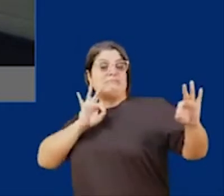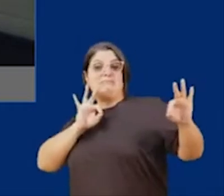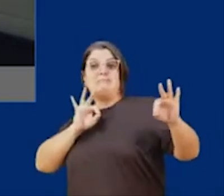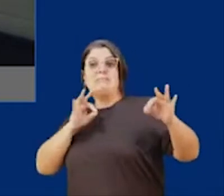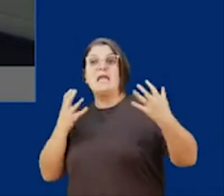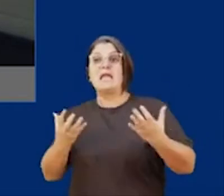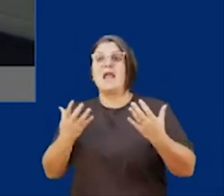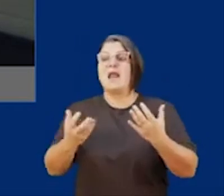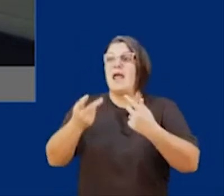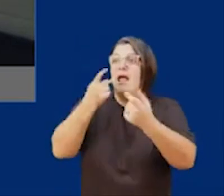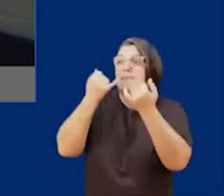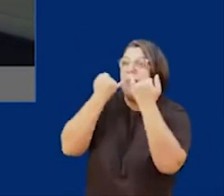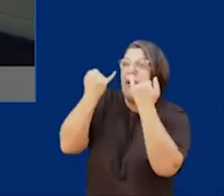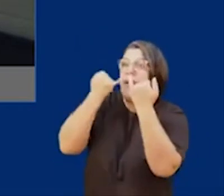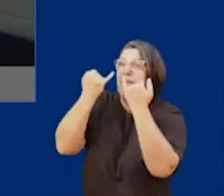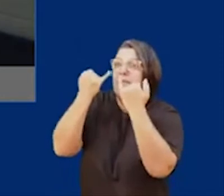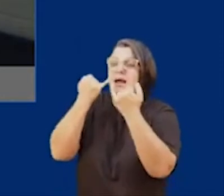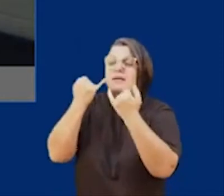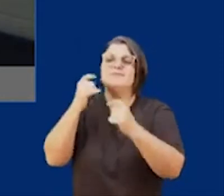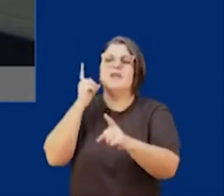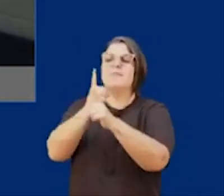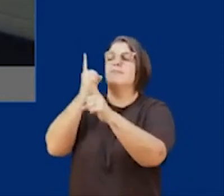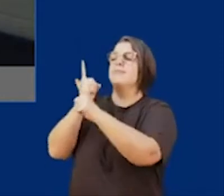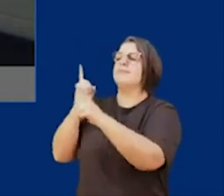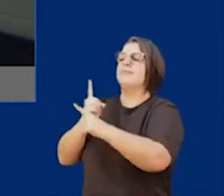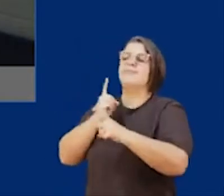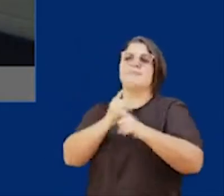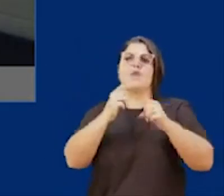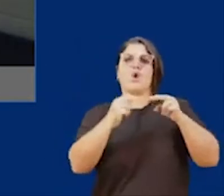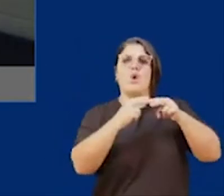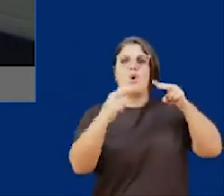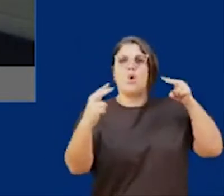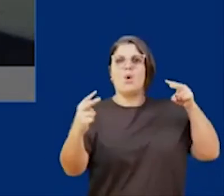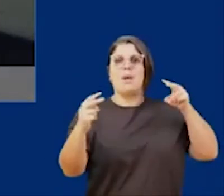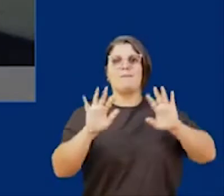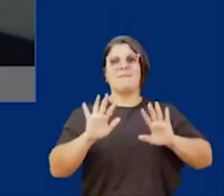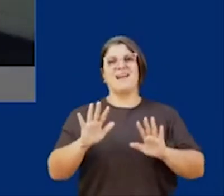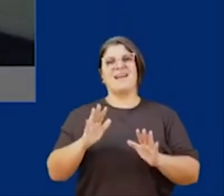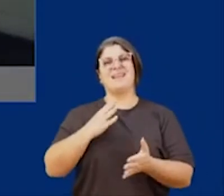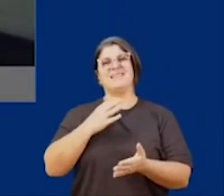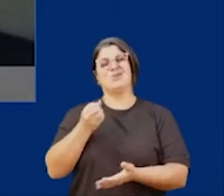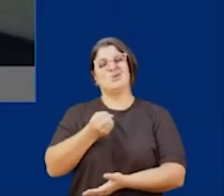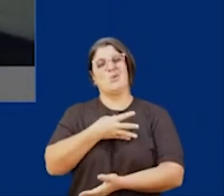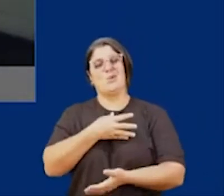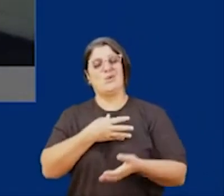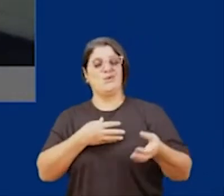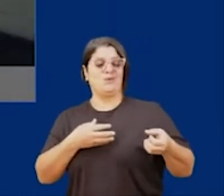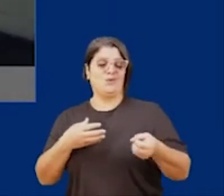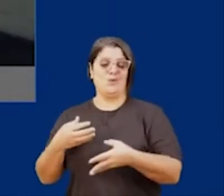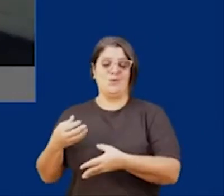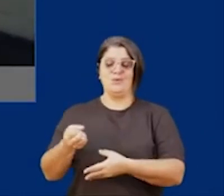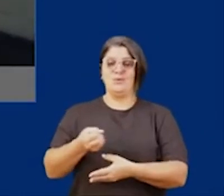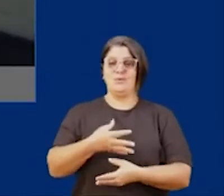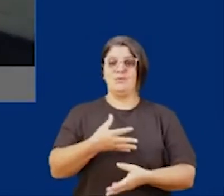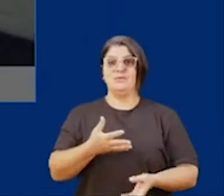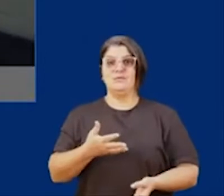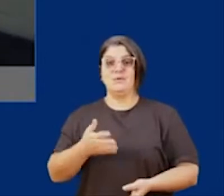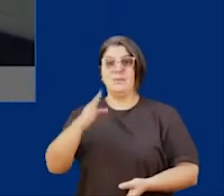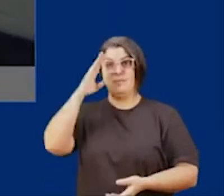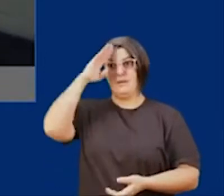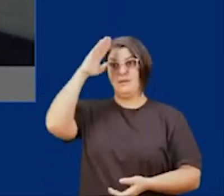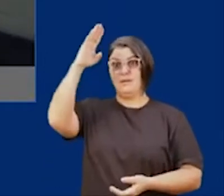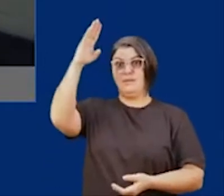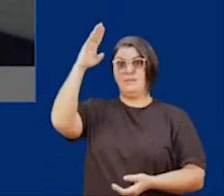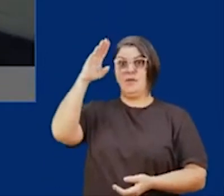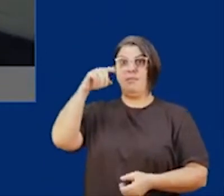informação e começaram os encontros online, né, mas ainda era muito novo, então nesse período principalmente as mães ficaram mais distantes,